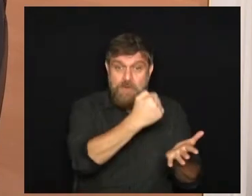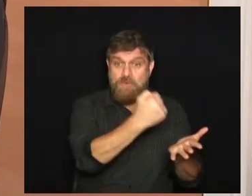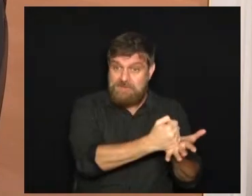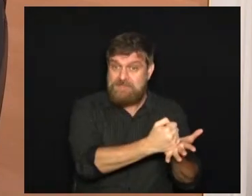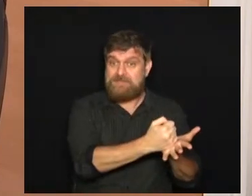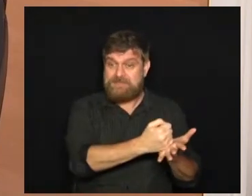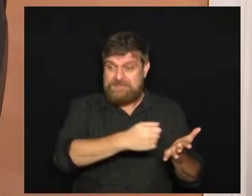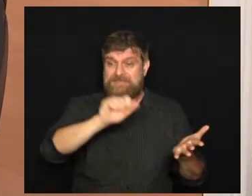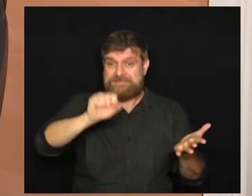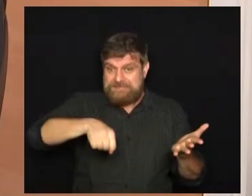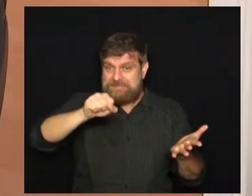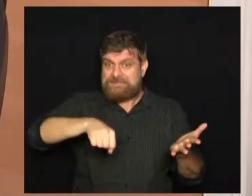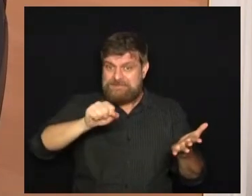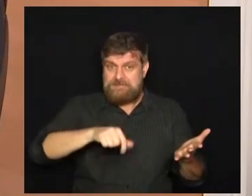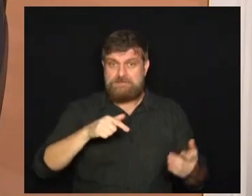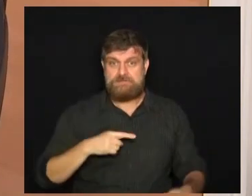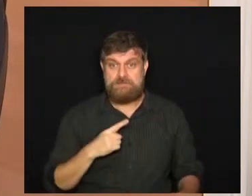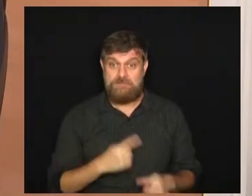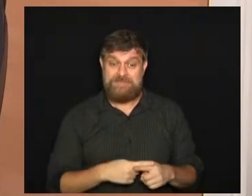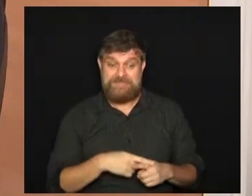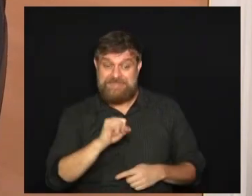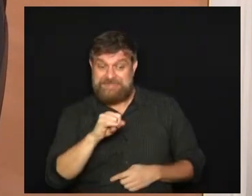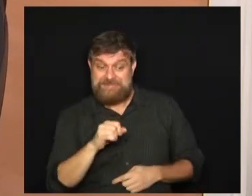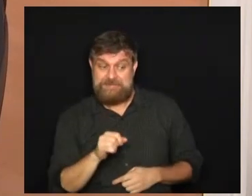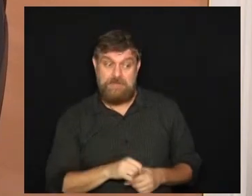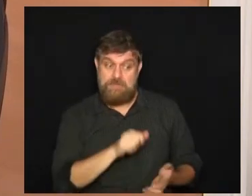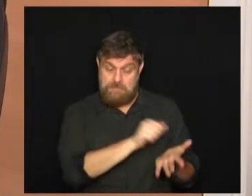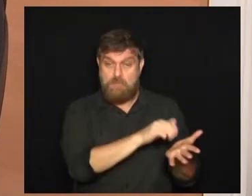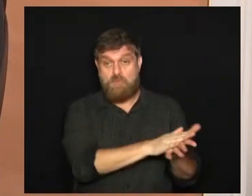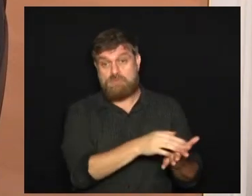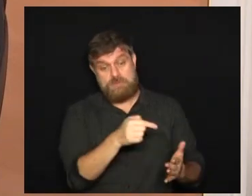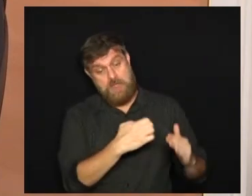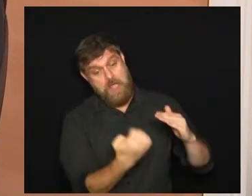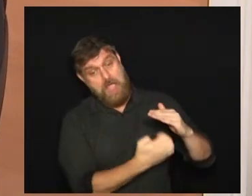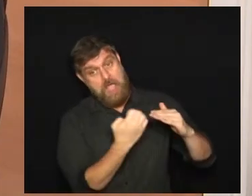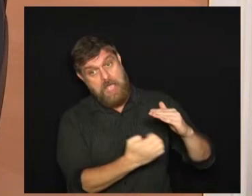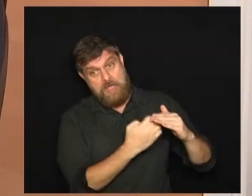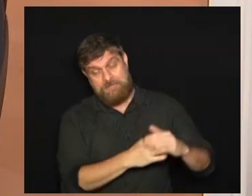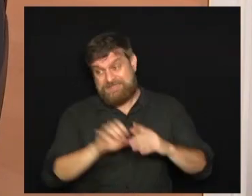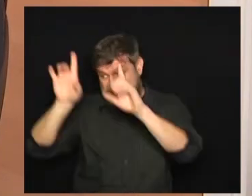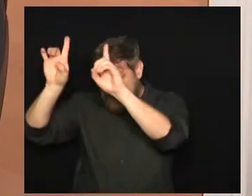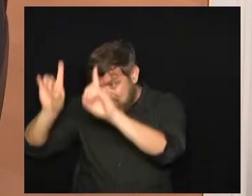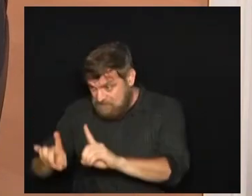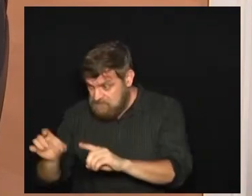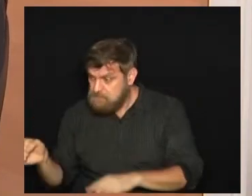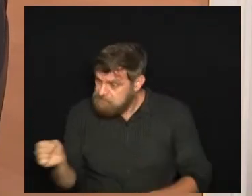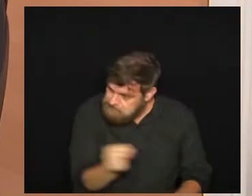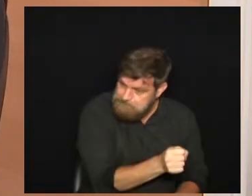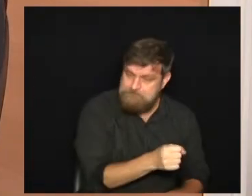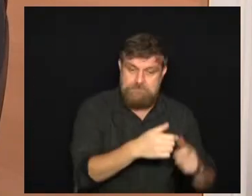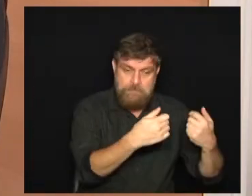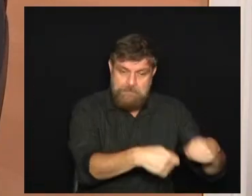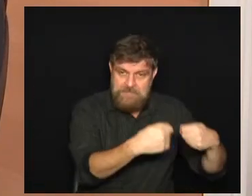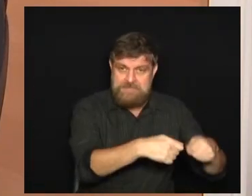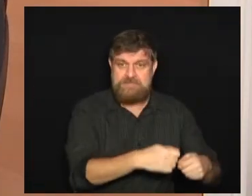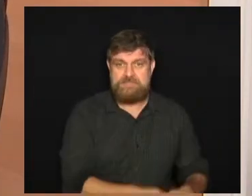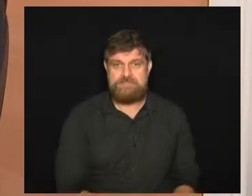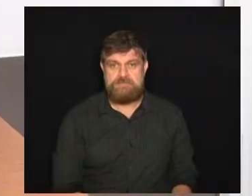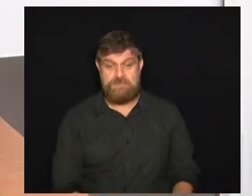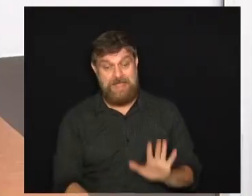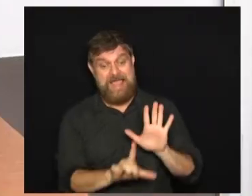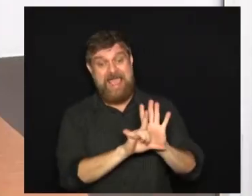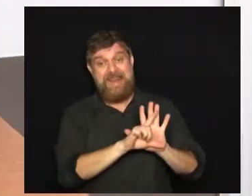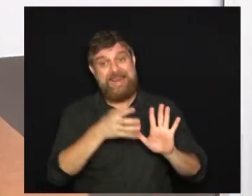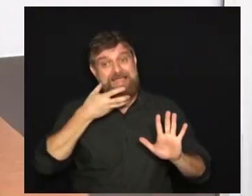lá meio que na berlinda, né? Precisam contratar pessoas com deficiência para a questão da cota. O ideal